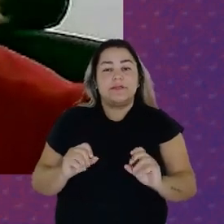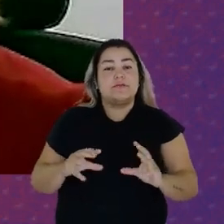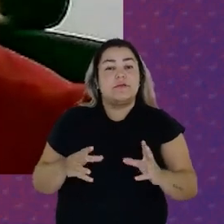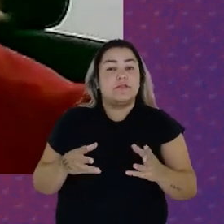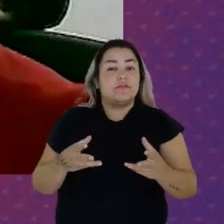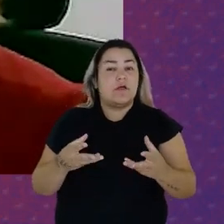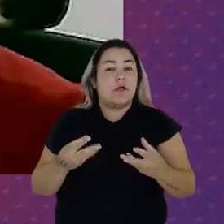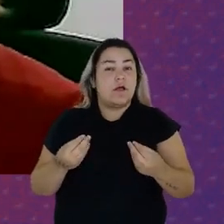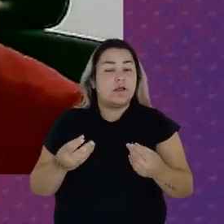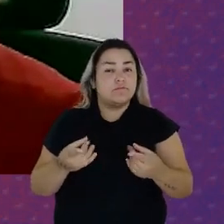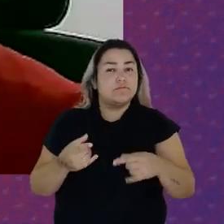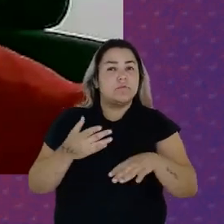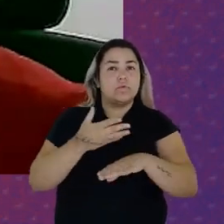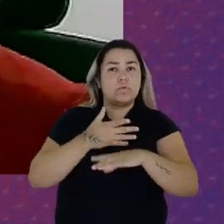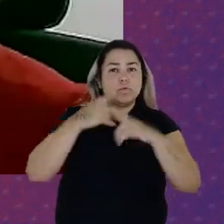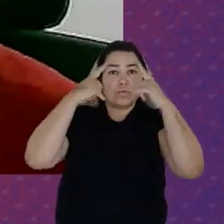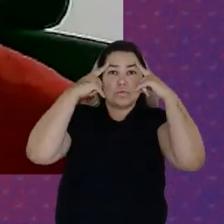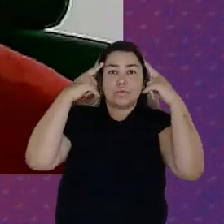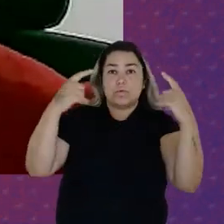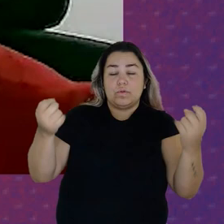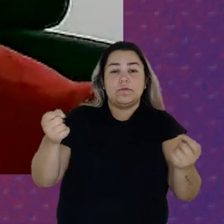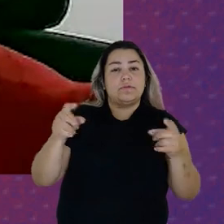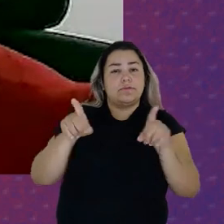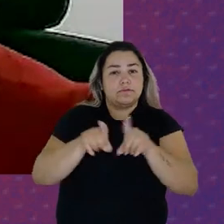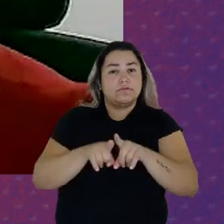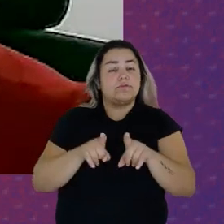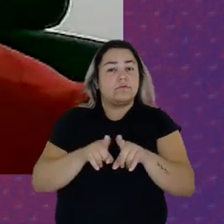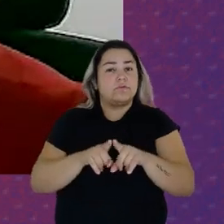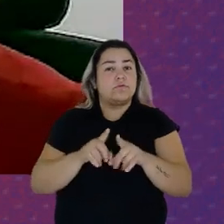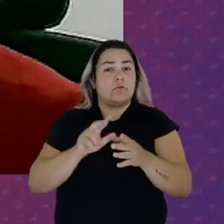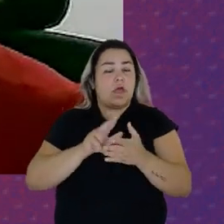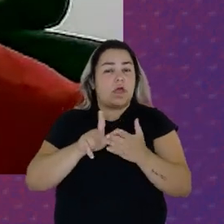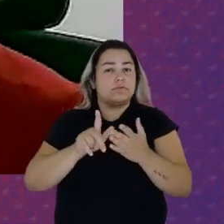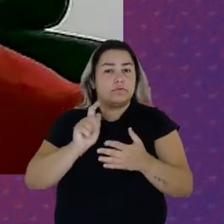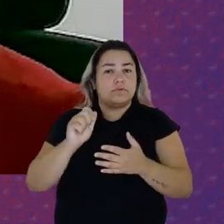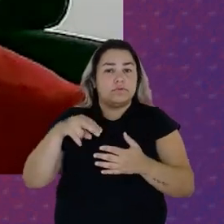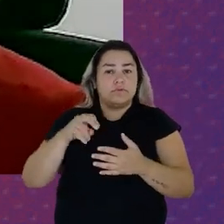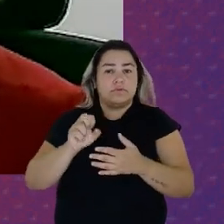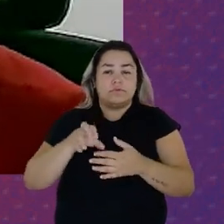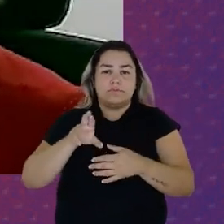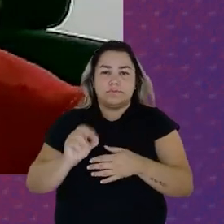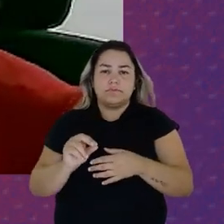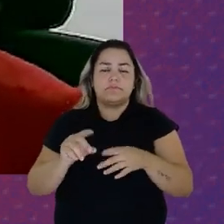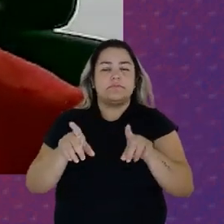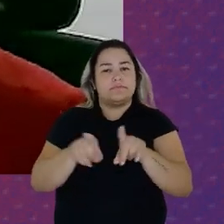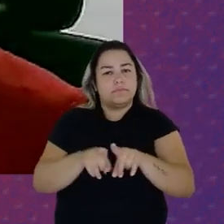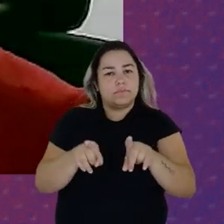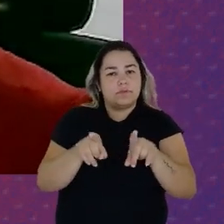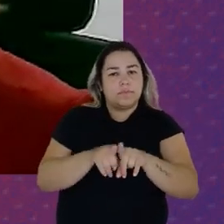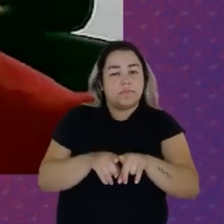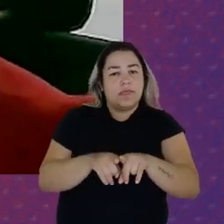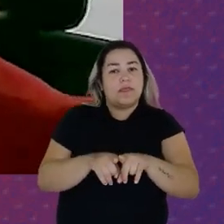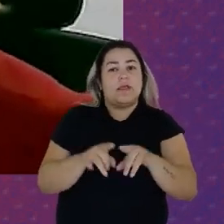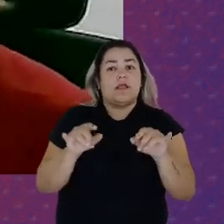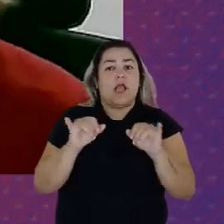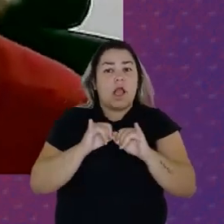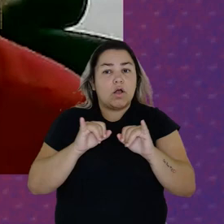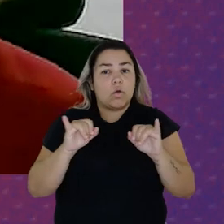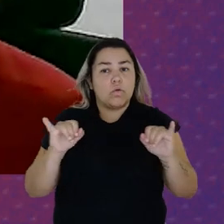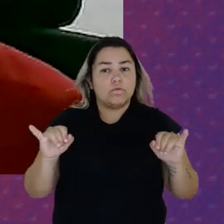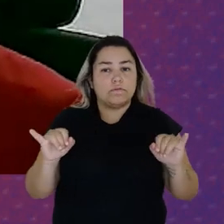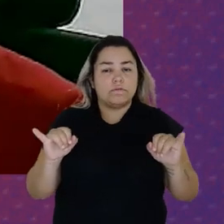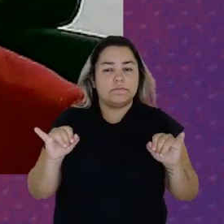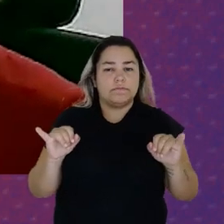vítima de violência política de gênero, considerando que fui denunciada, respondi